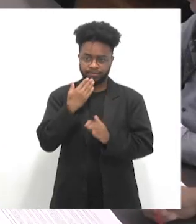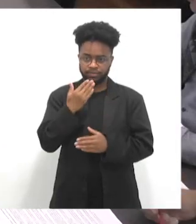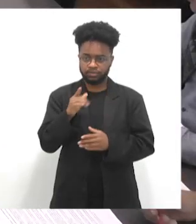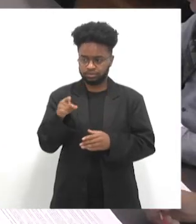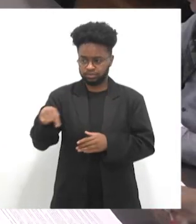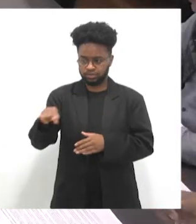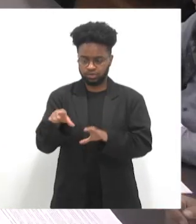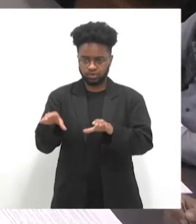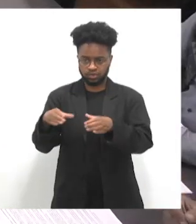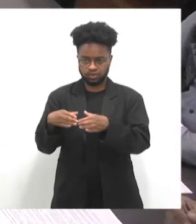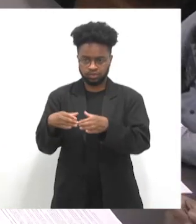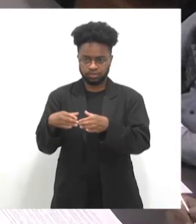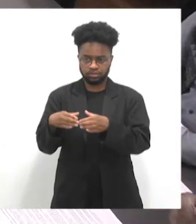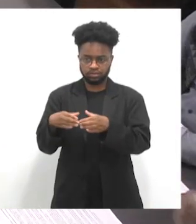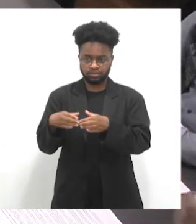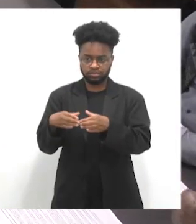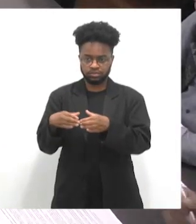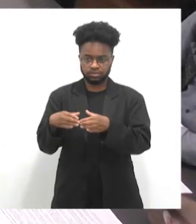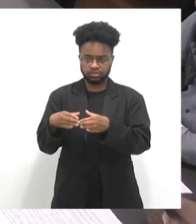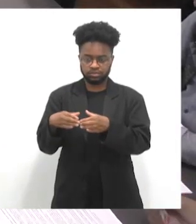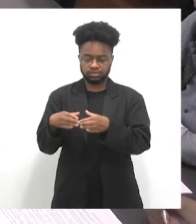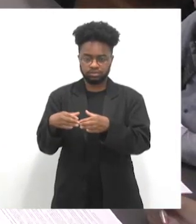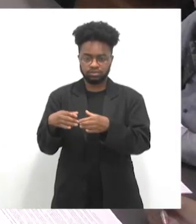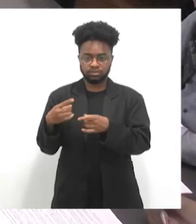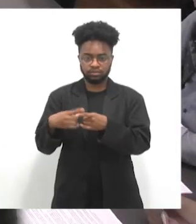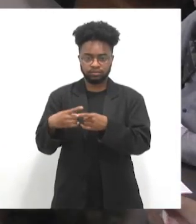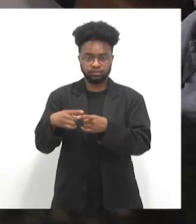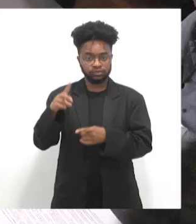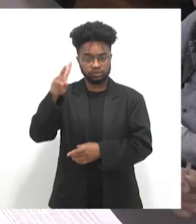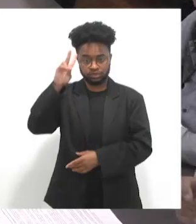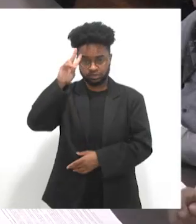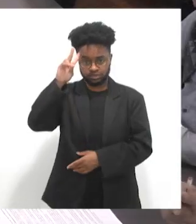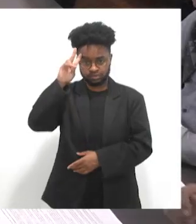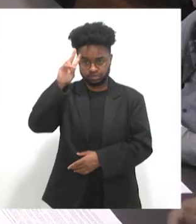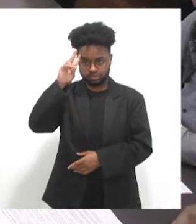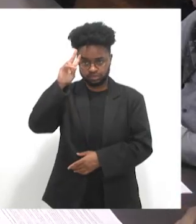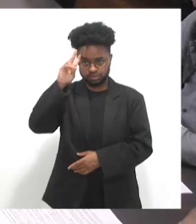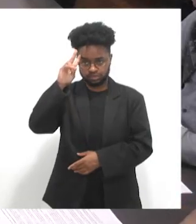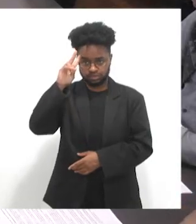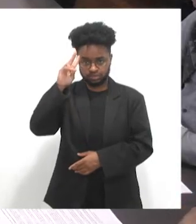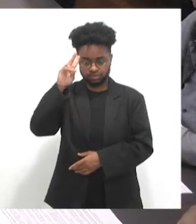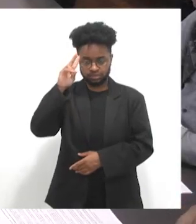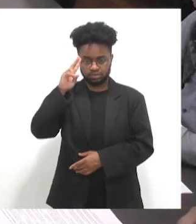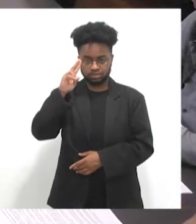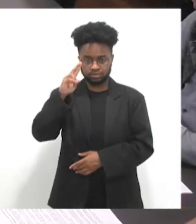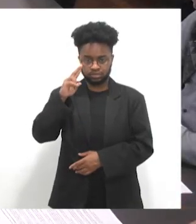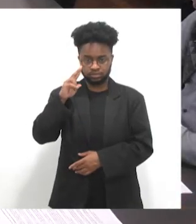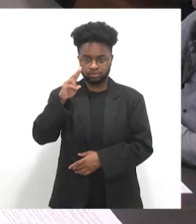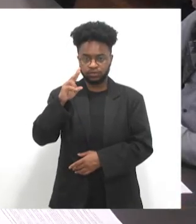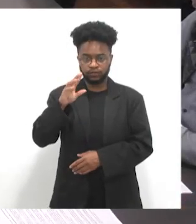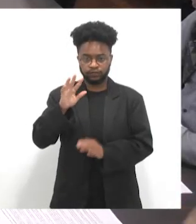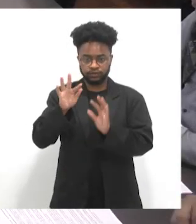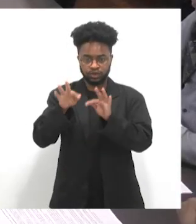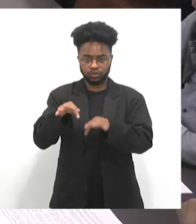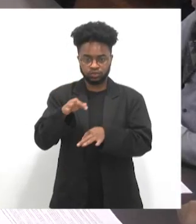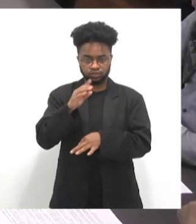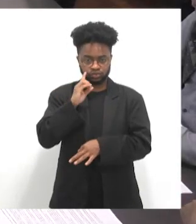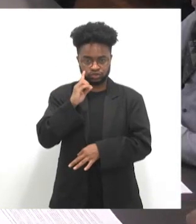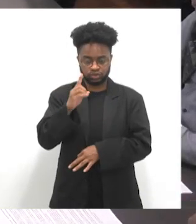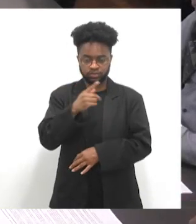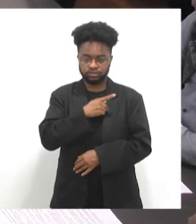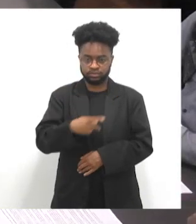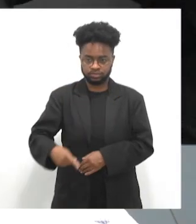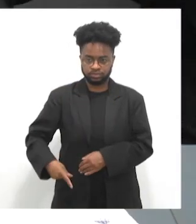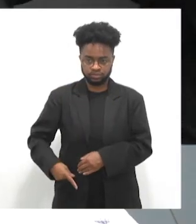comissão, é que, na segunda-feira, no final do dia, o presidente da nossa